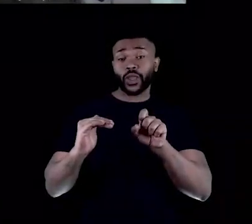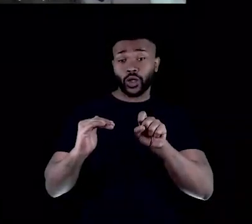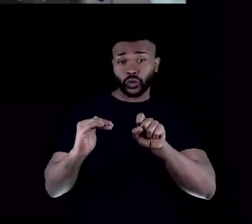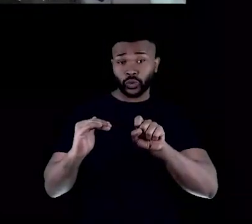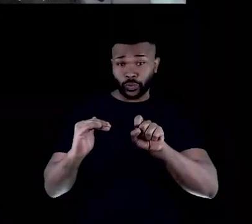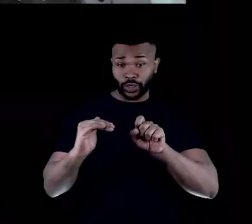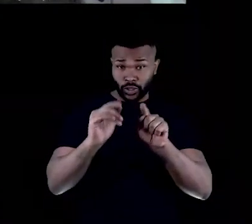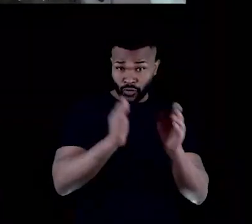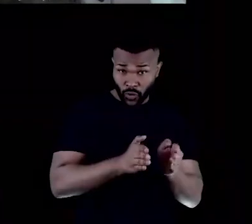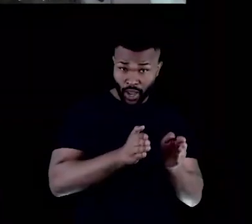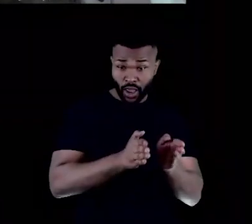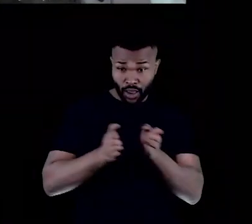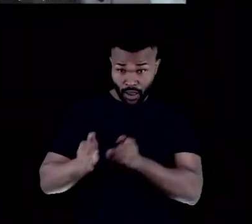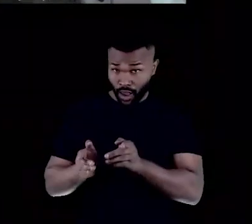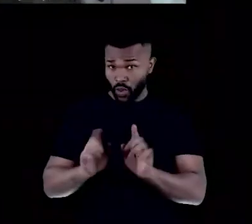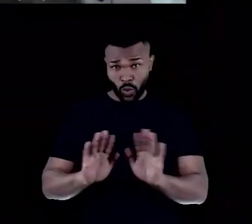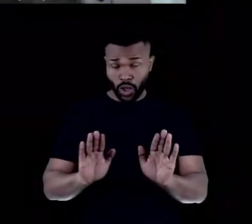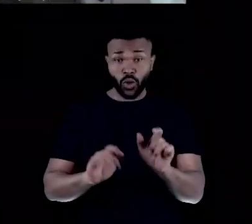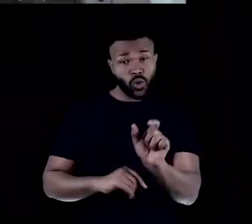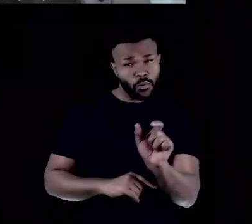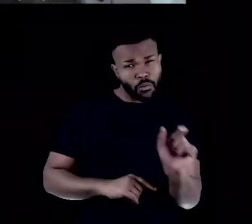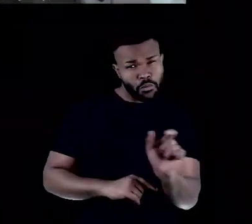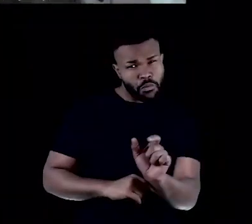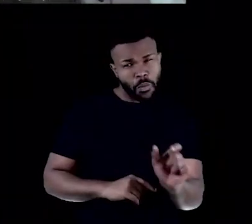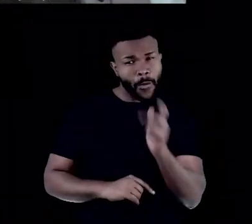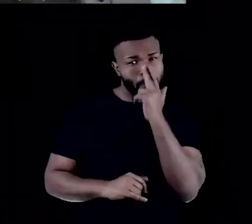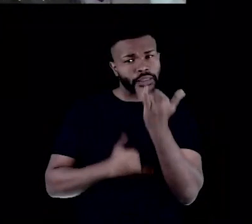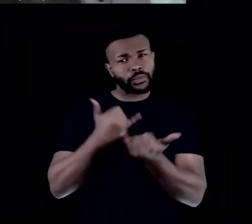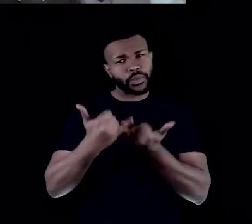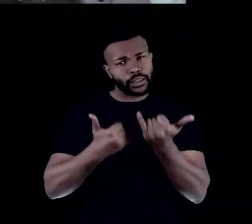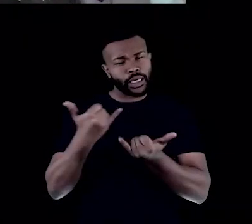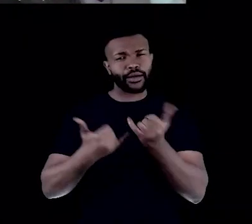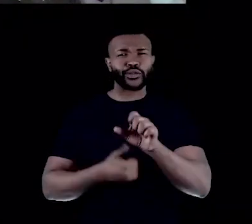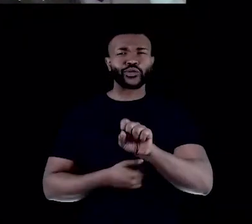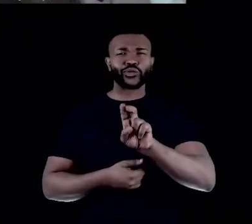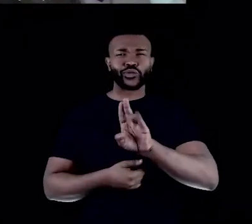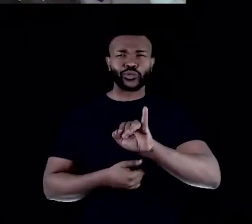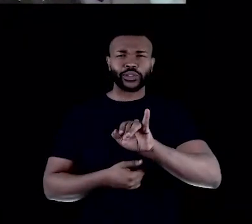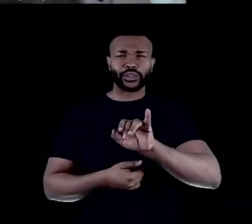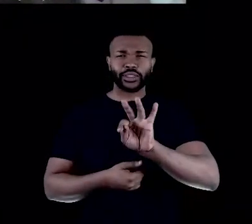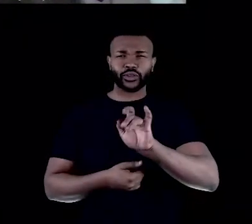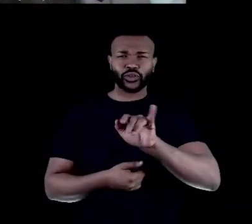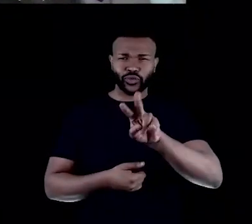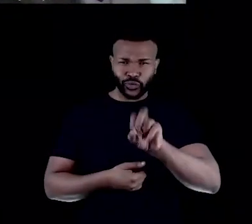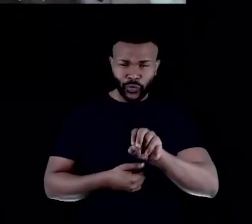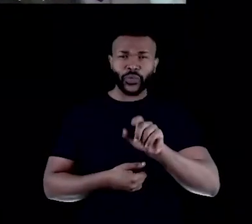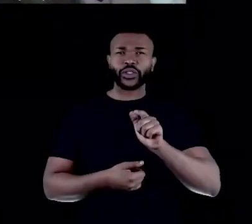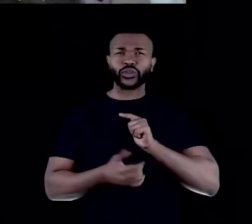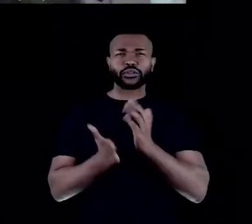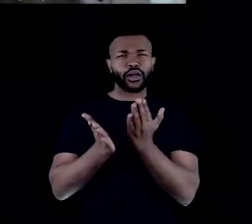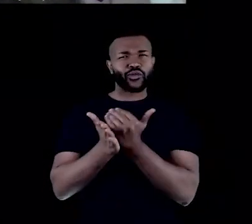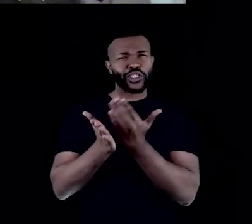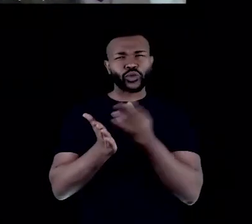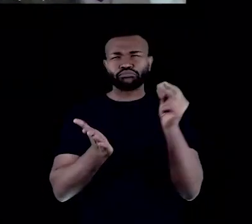um substantivo, e não, embaixo, outro substantivo. Meio que uma brincadeira aqui com aquela cartilha que tinha